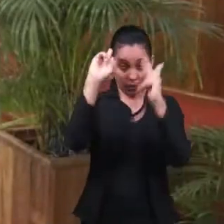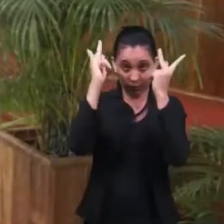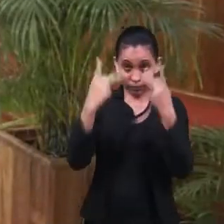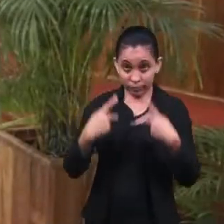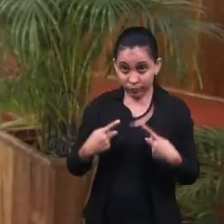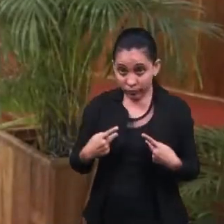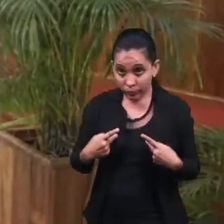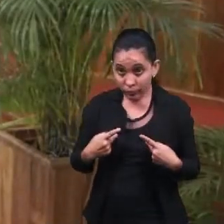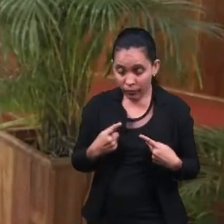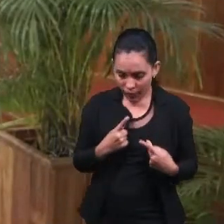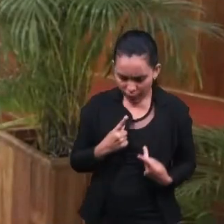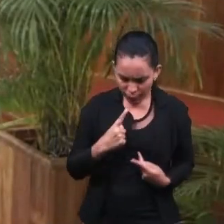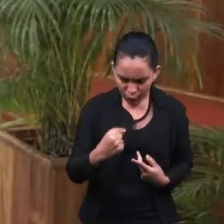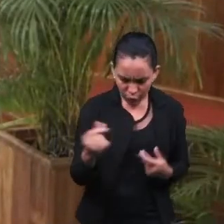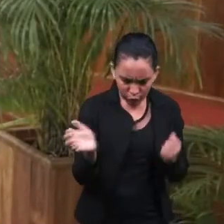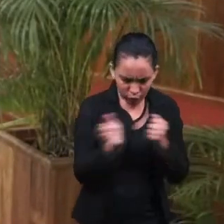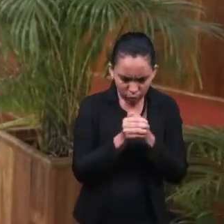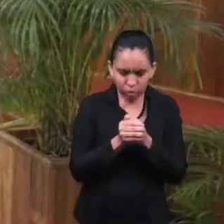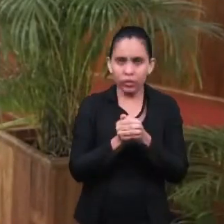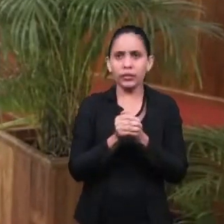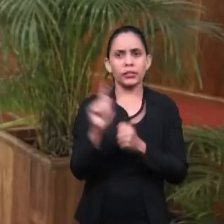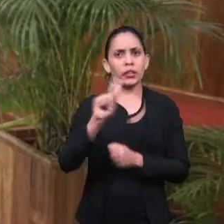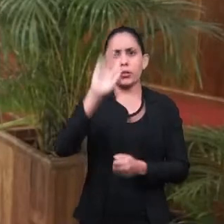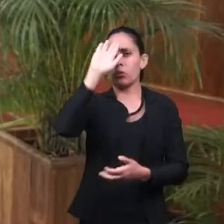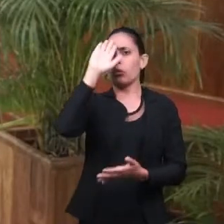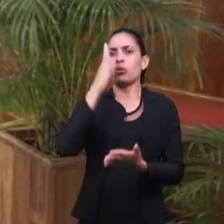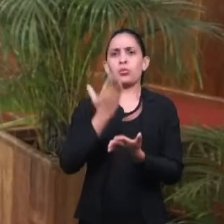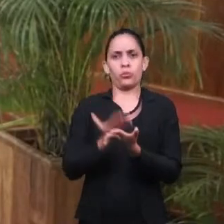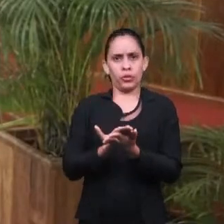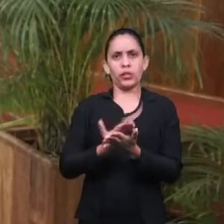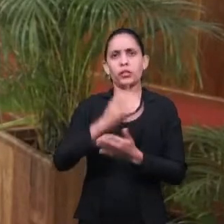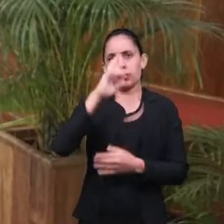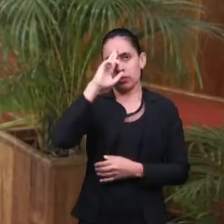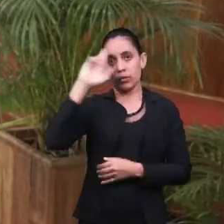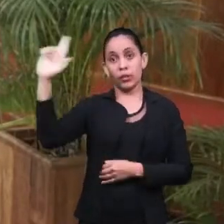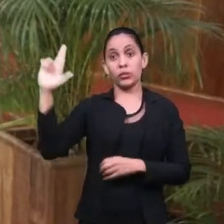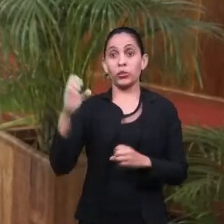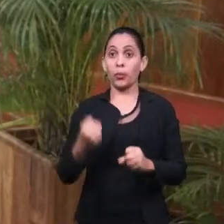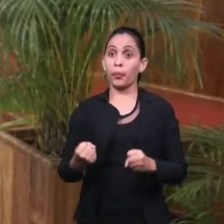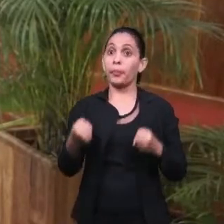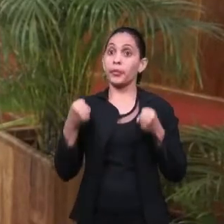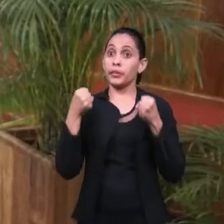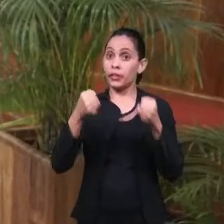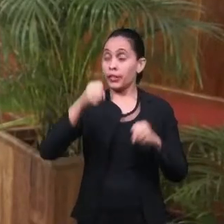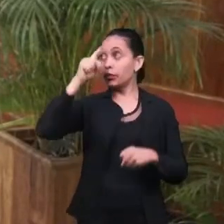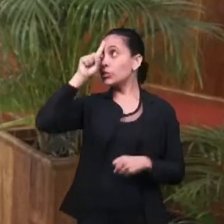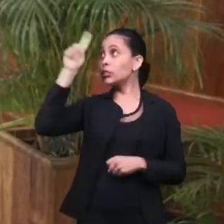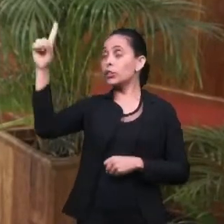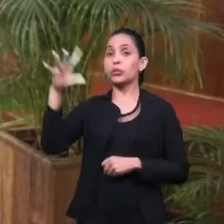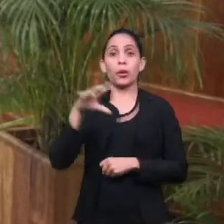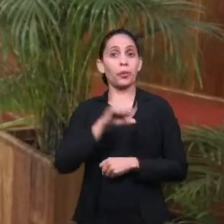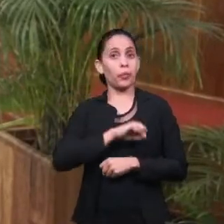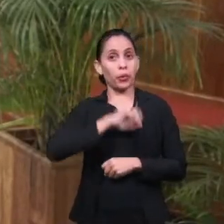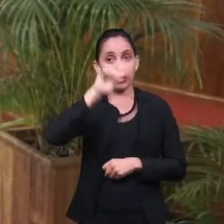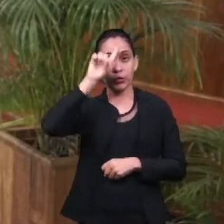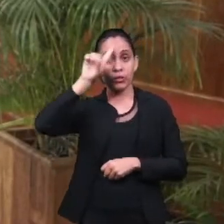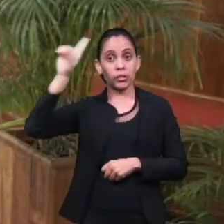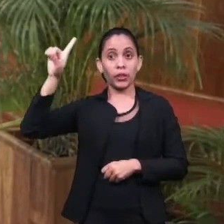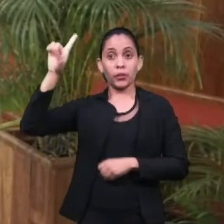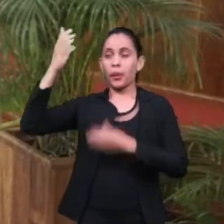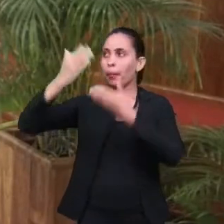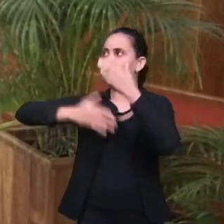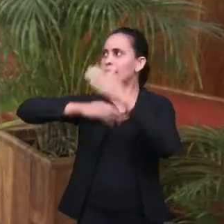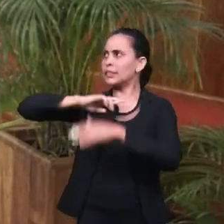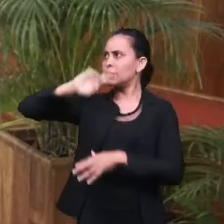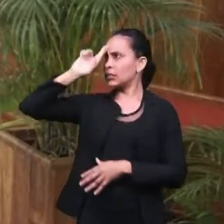Deus. Confie no Deus. Confie no poder de Deus, no amor de Deus, na sua onipresença,